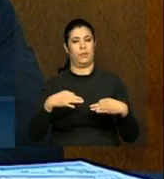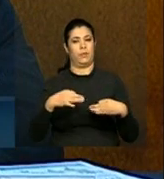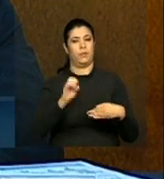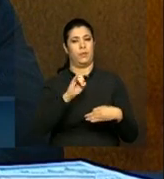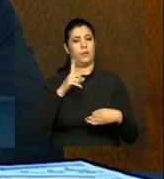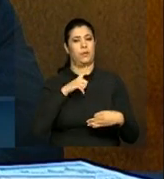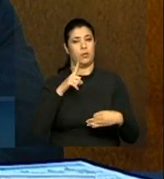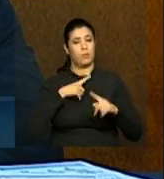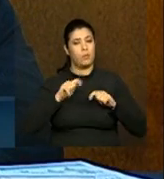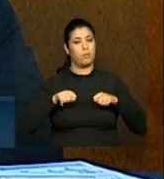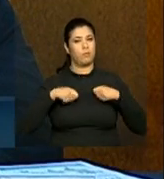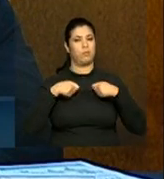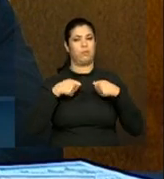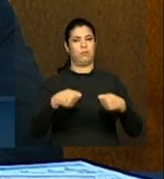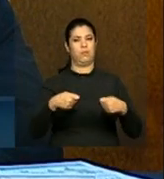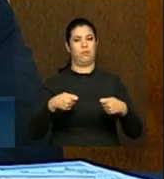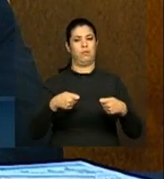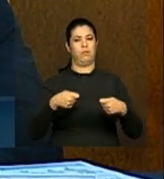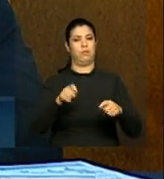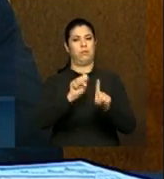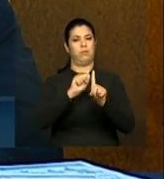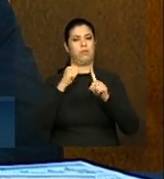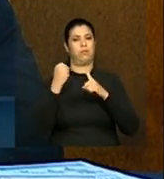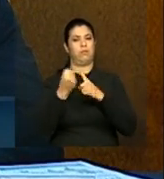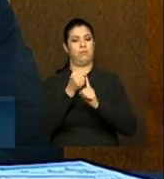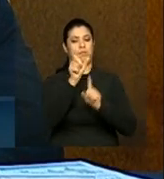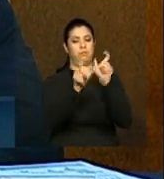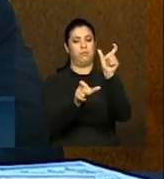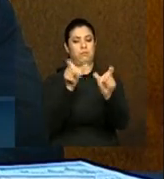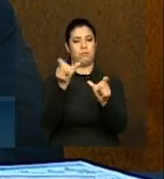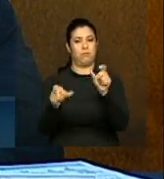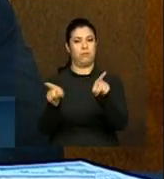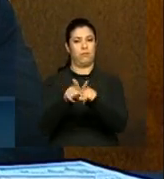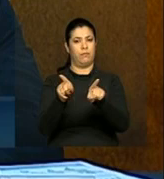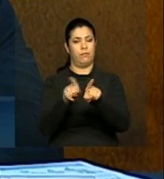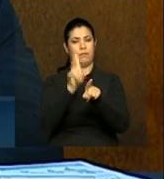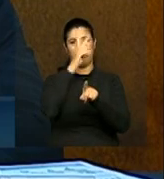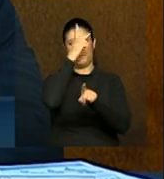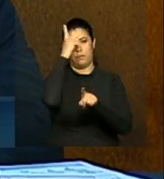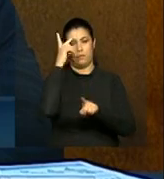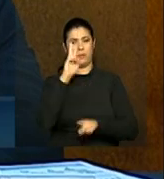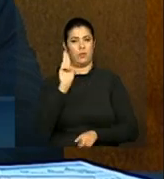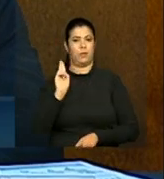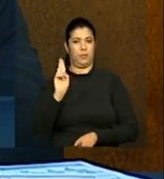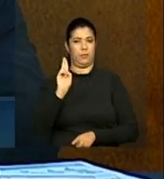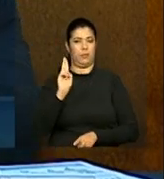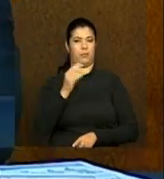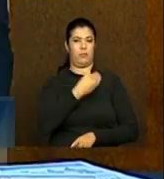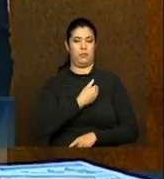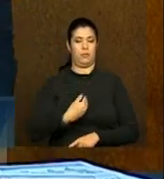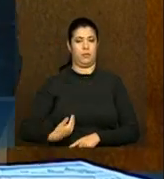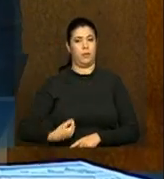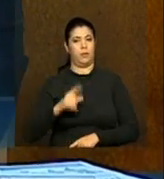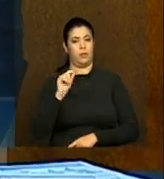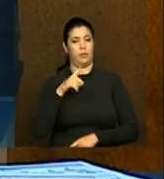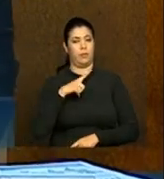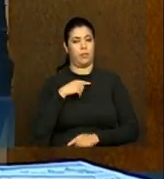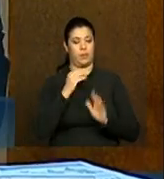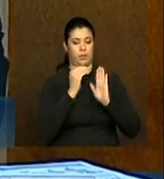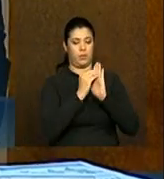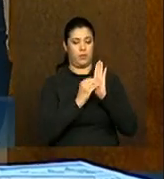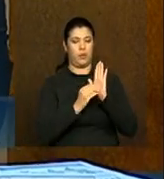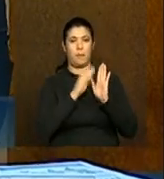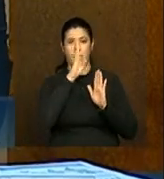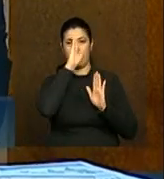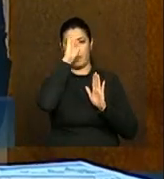se não houver um esforço muito forte da sociedade civil e dos dos agentes públicos, a no sentido de que essas agendas são